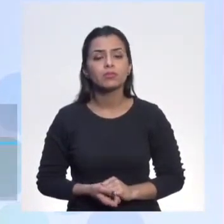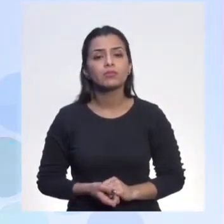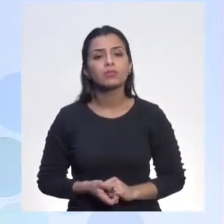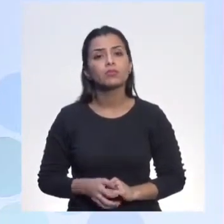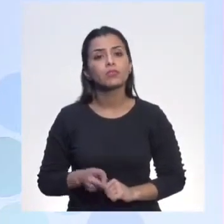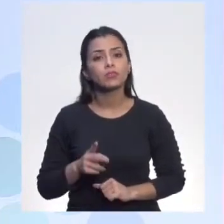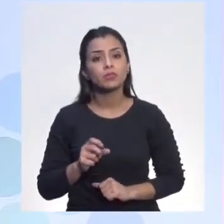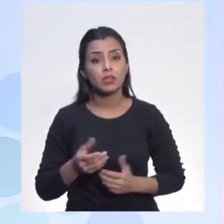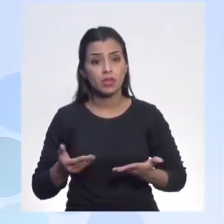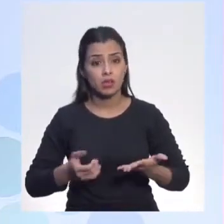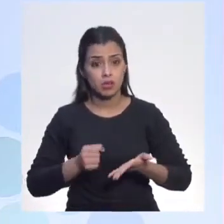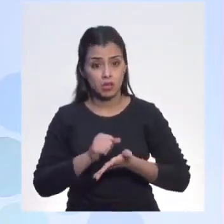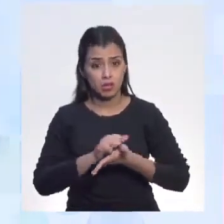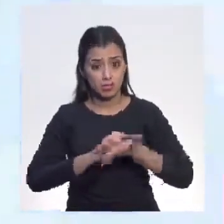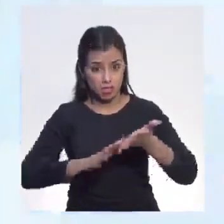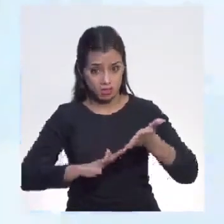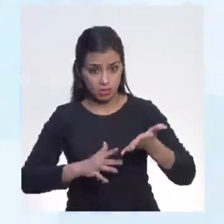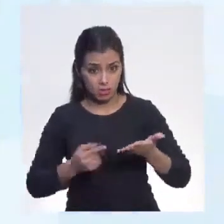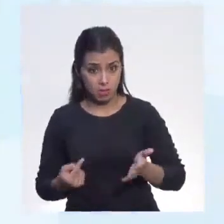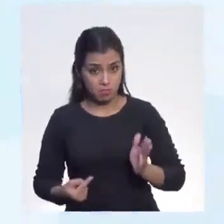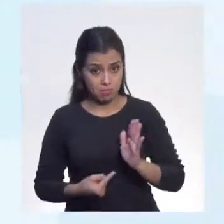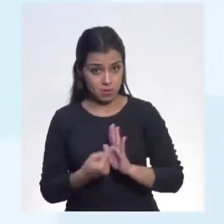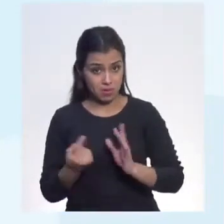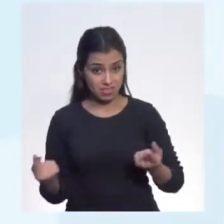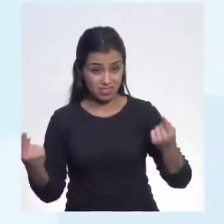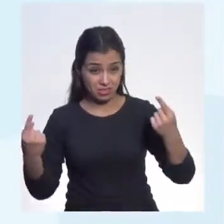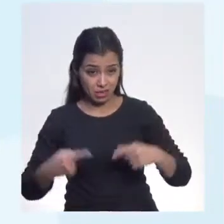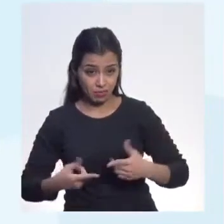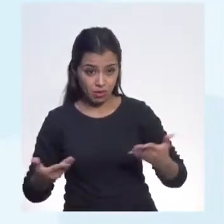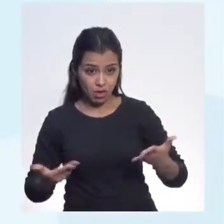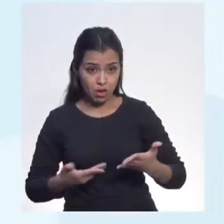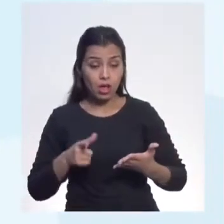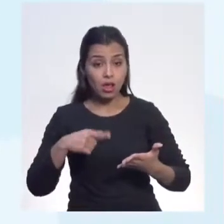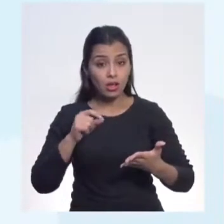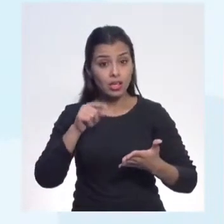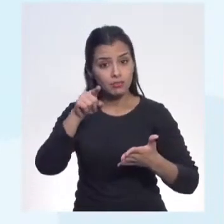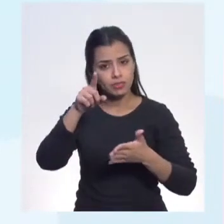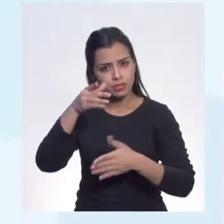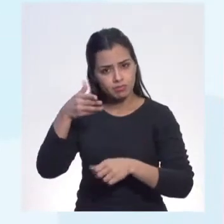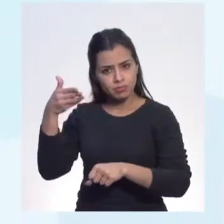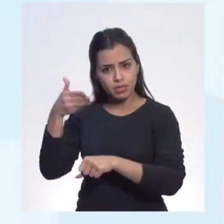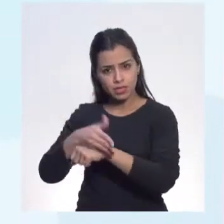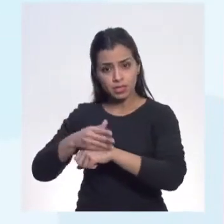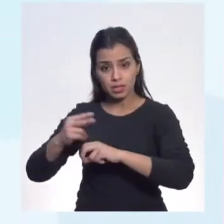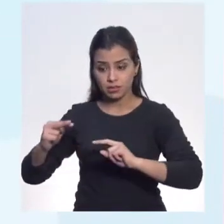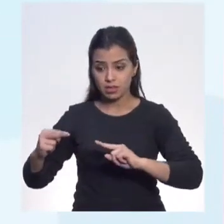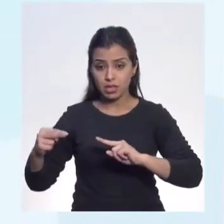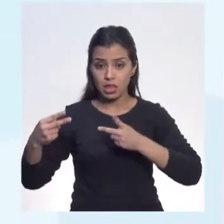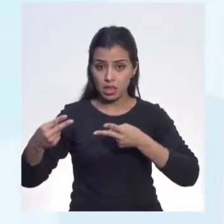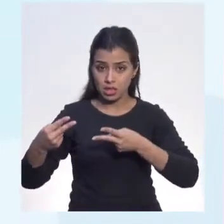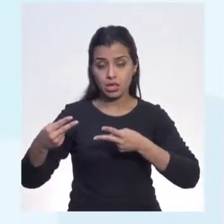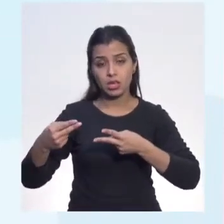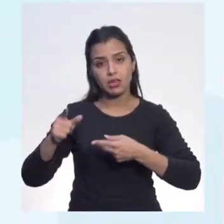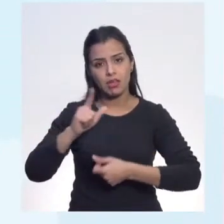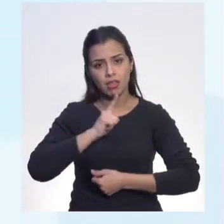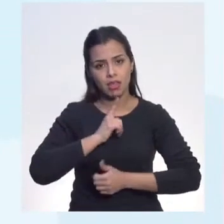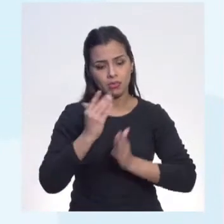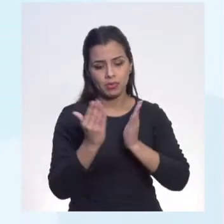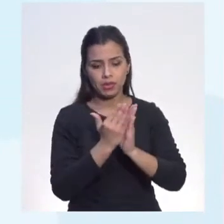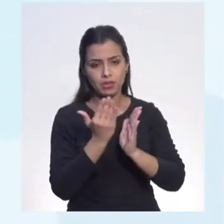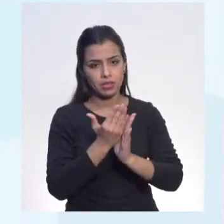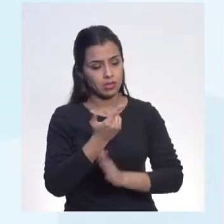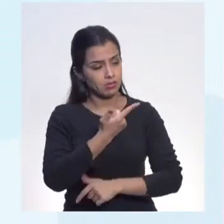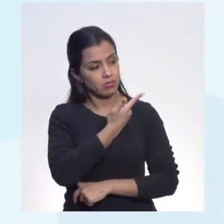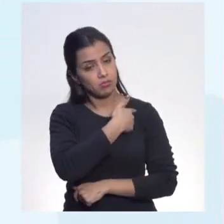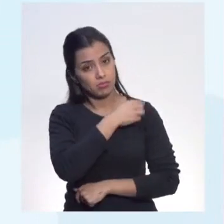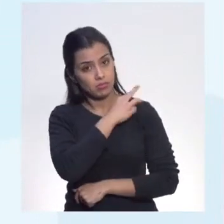primeiro desafio para vocês na aula de hoje é uma pesquisa. Vocês vão acessar, né, links aí indicados no caderno do professor da terceira série,